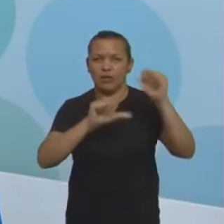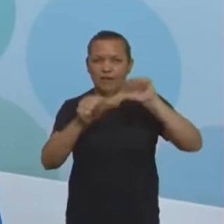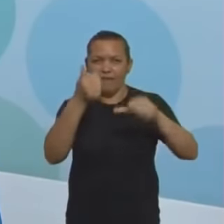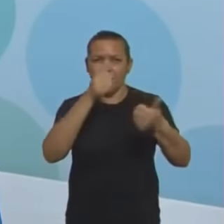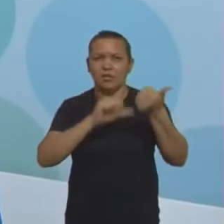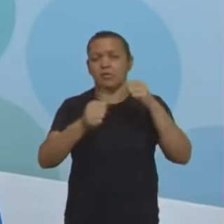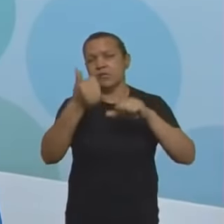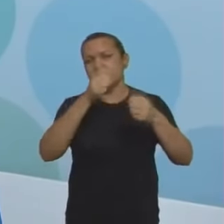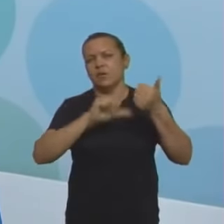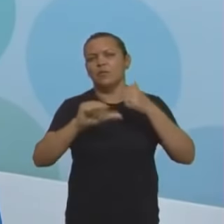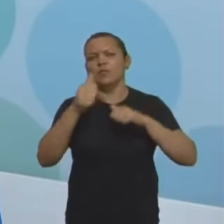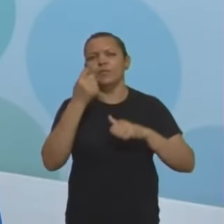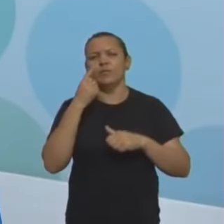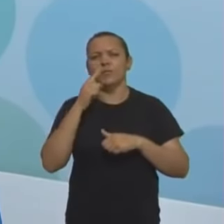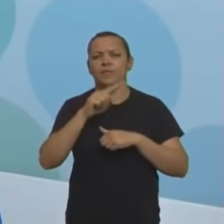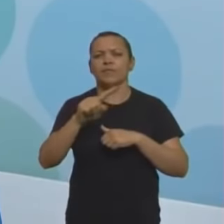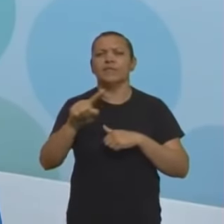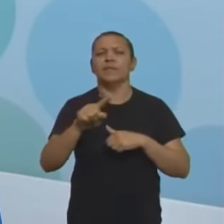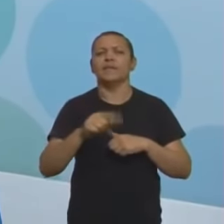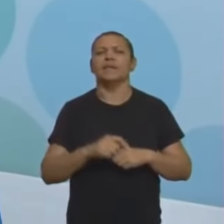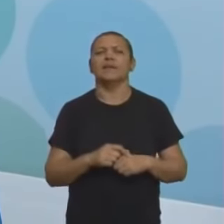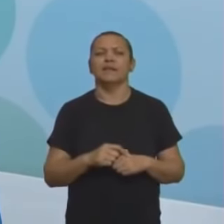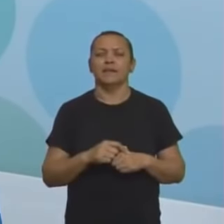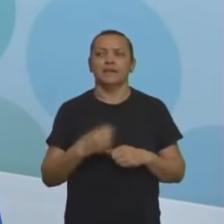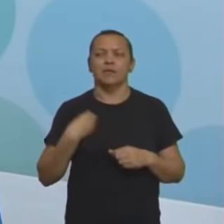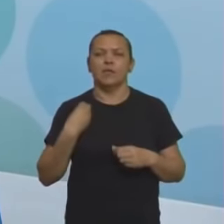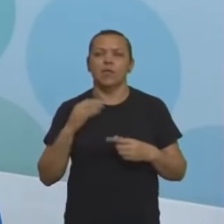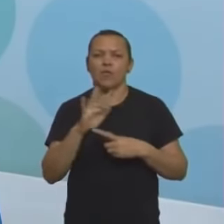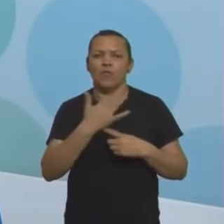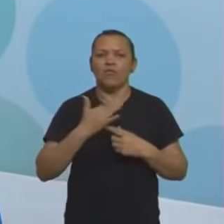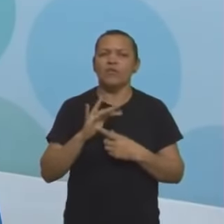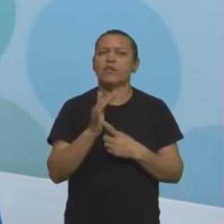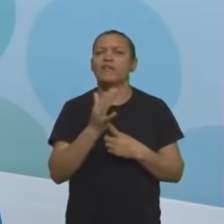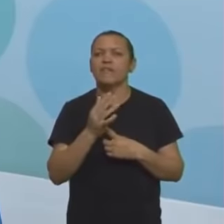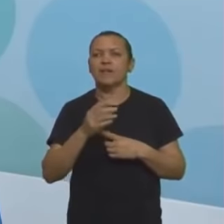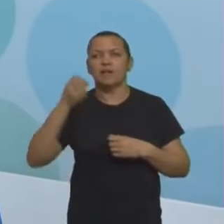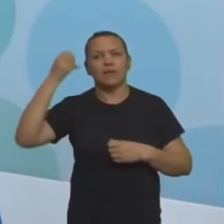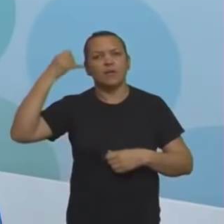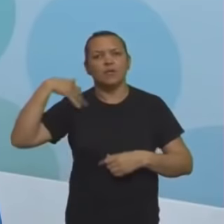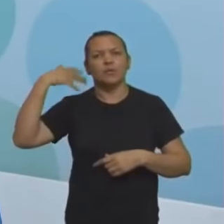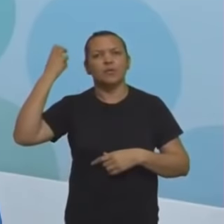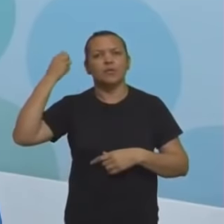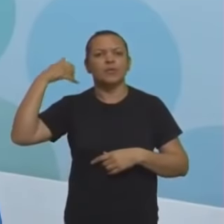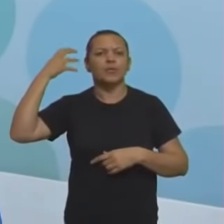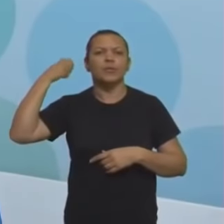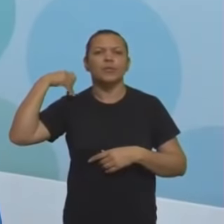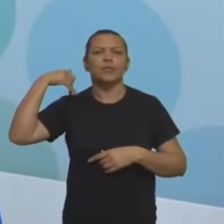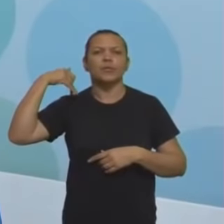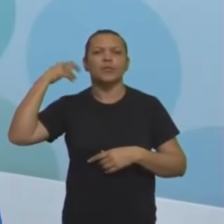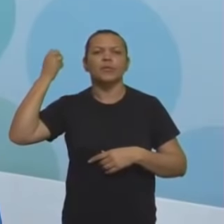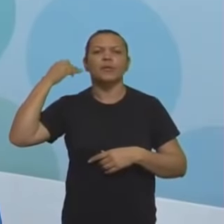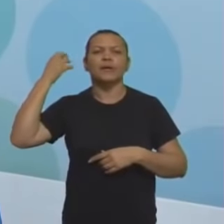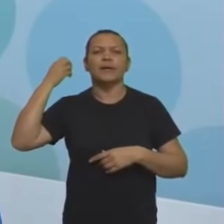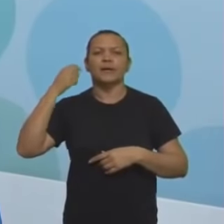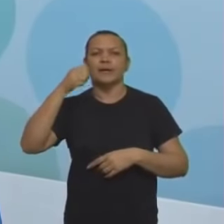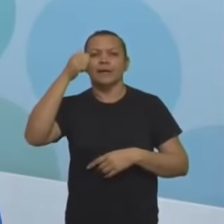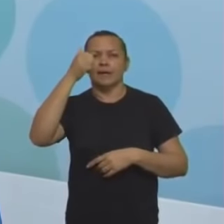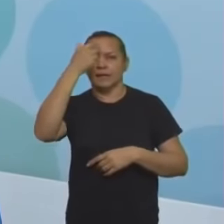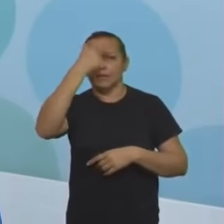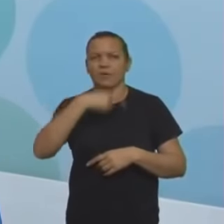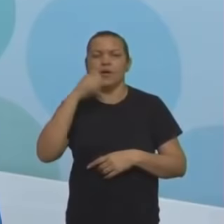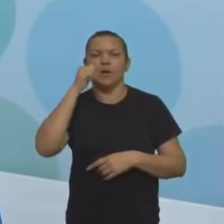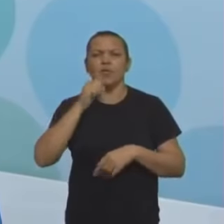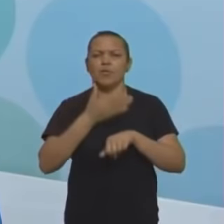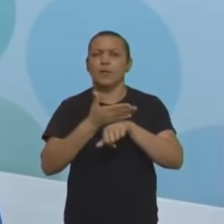dentro do âmbito do projeto de convivência, tá? Também vou fazer minha autodescrição. Eu sou mulher,